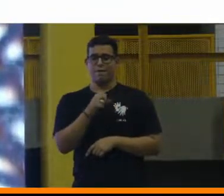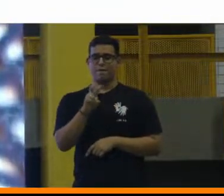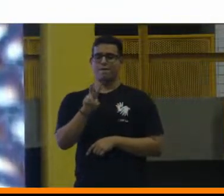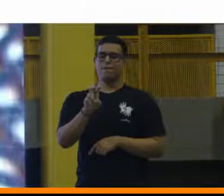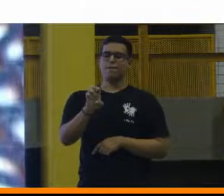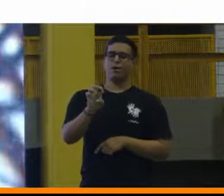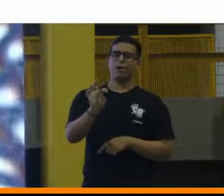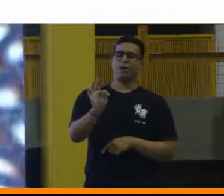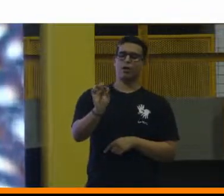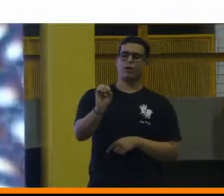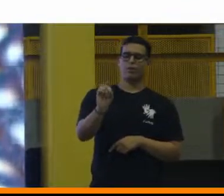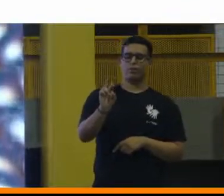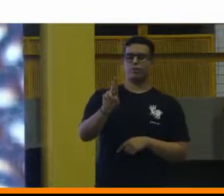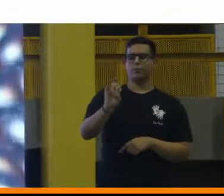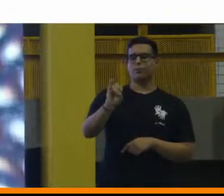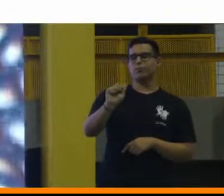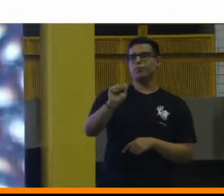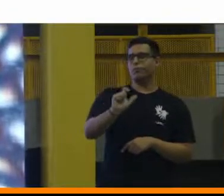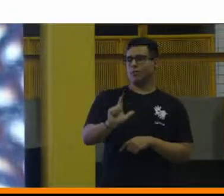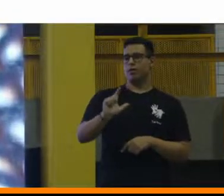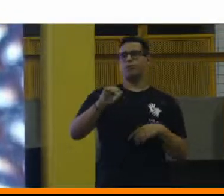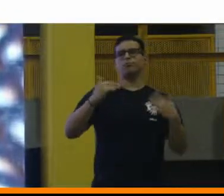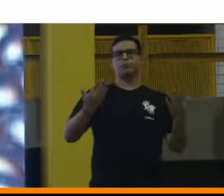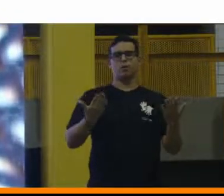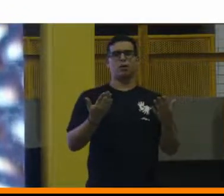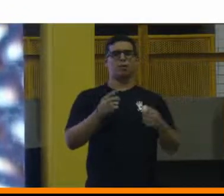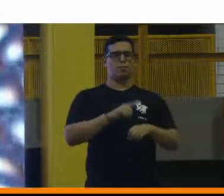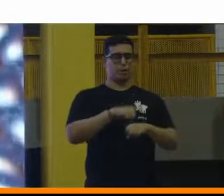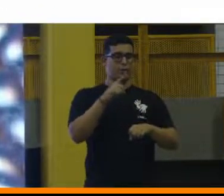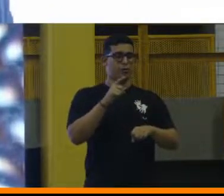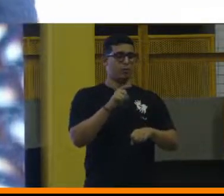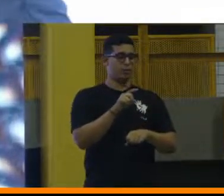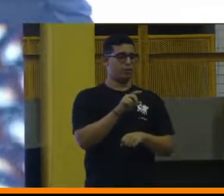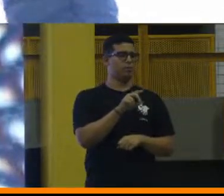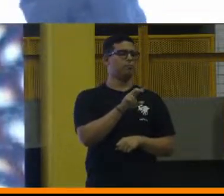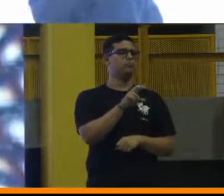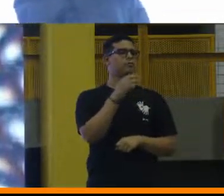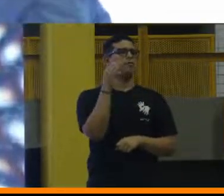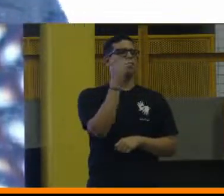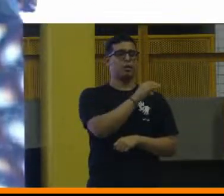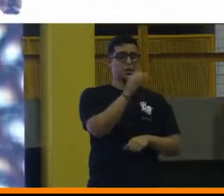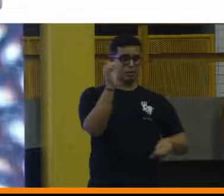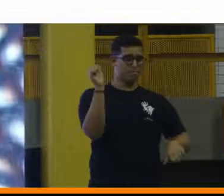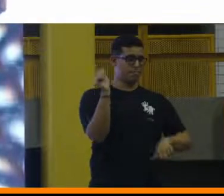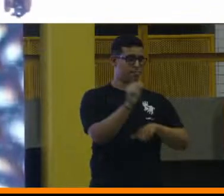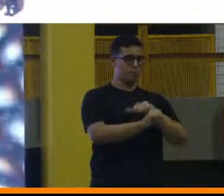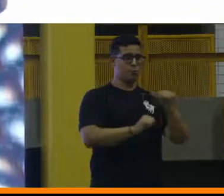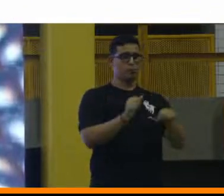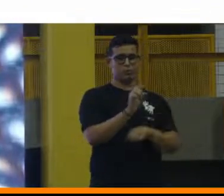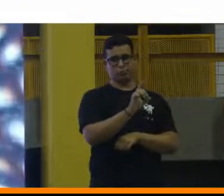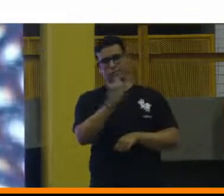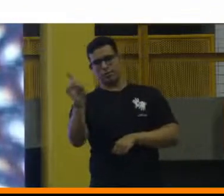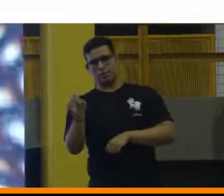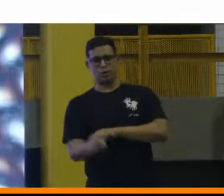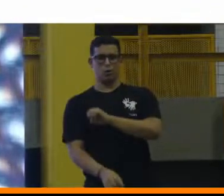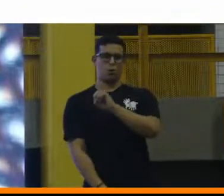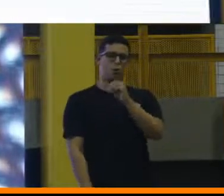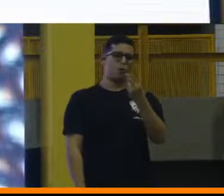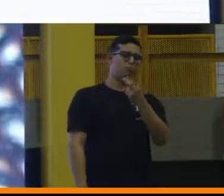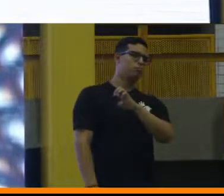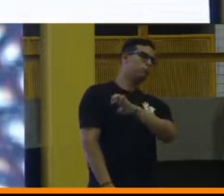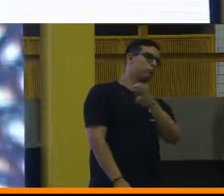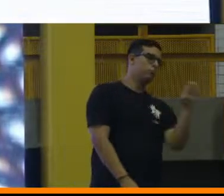vetorial. Então, quando o vetor velocidade muda de direção, mesmo que não mude o valor,